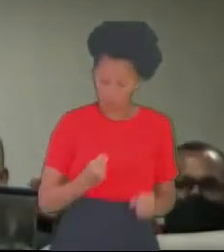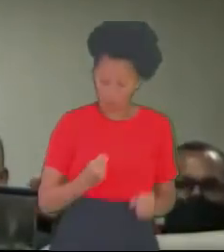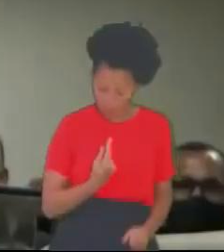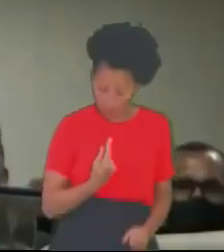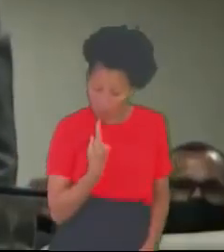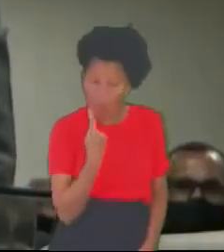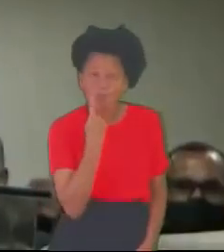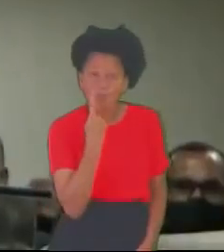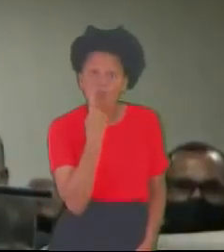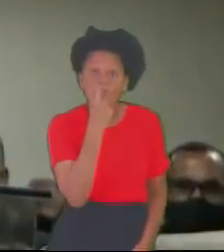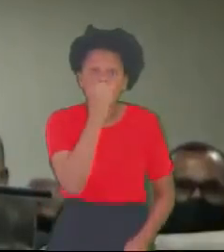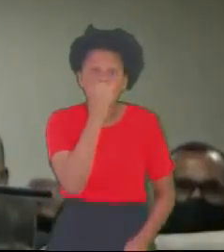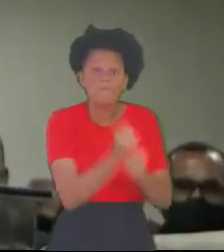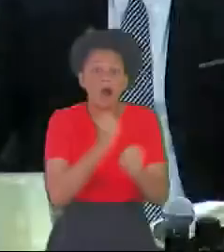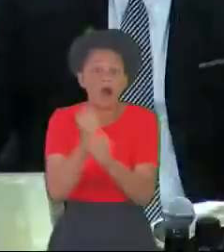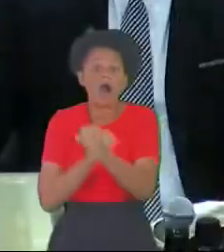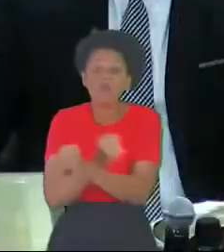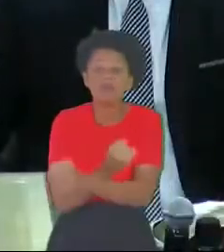quantos profetas, irmãos?